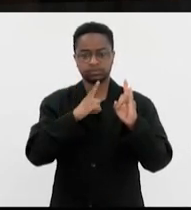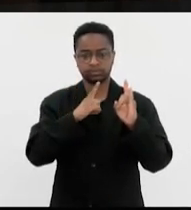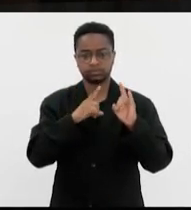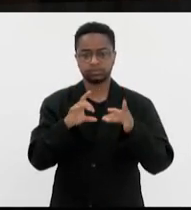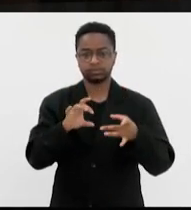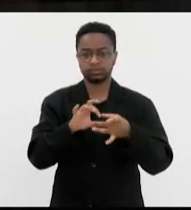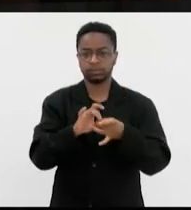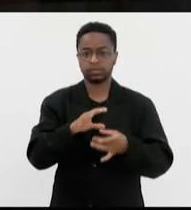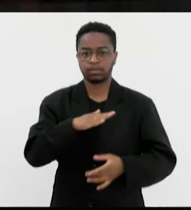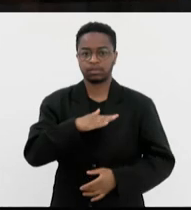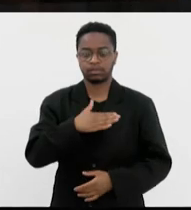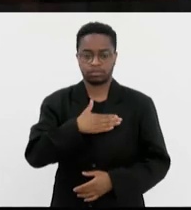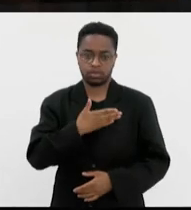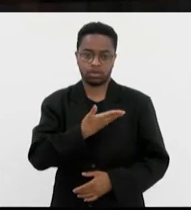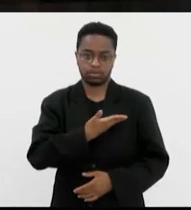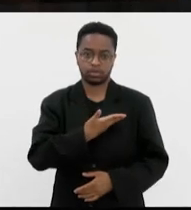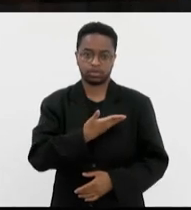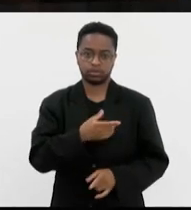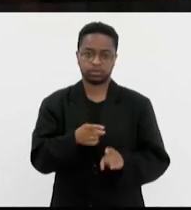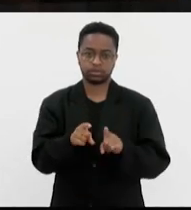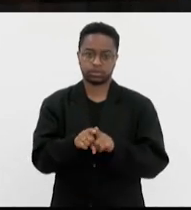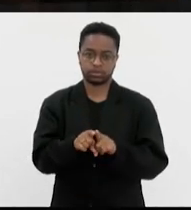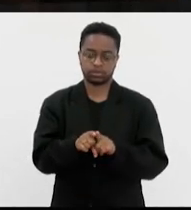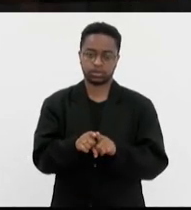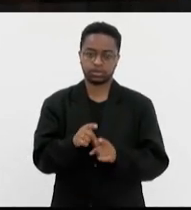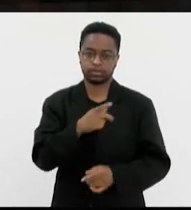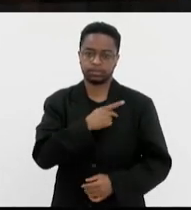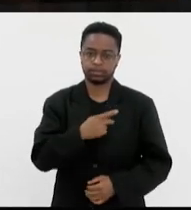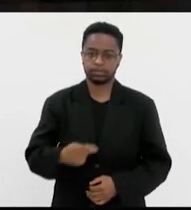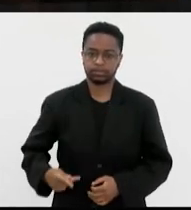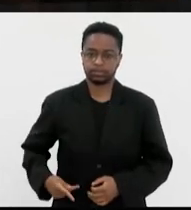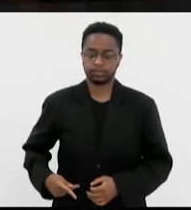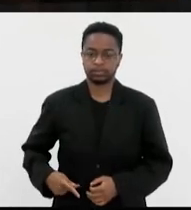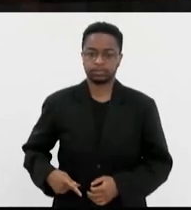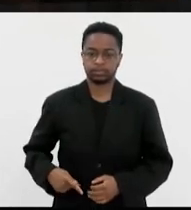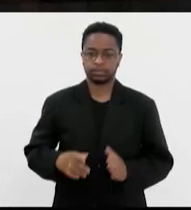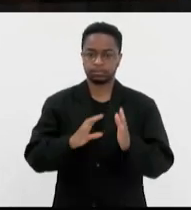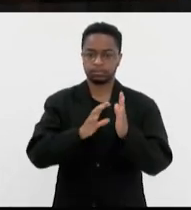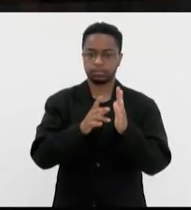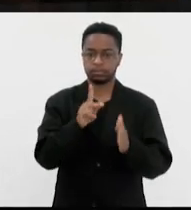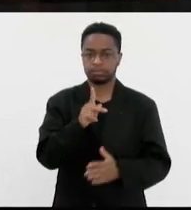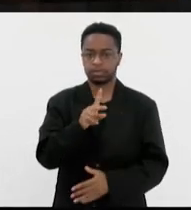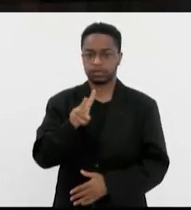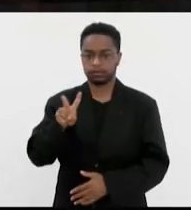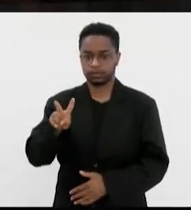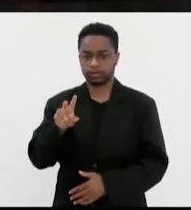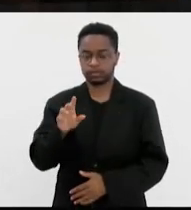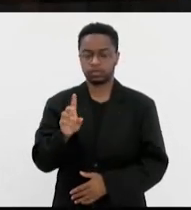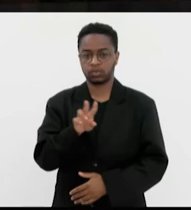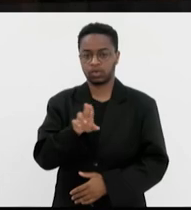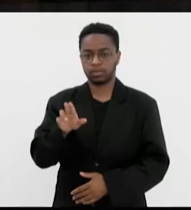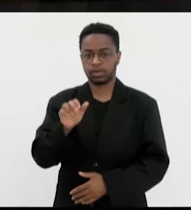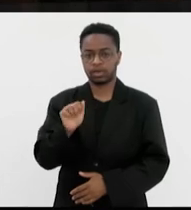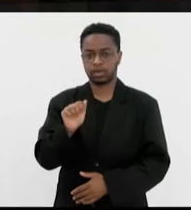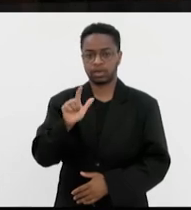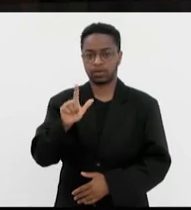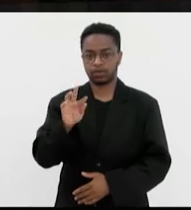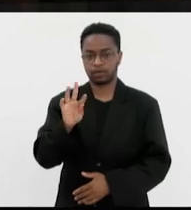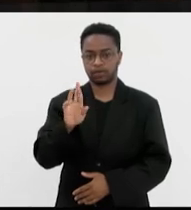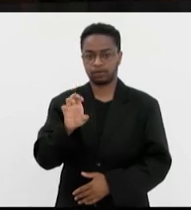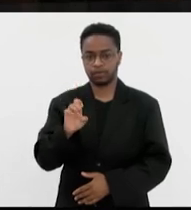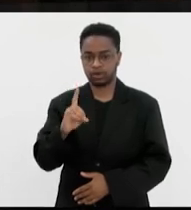meu companheiro também, que era o presidente do PV, Alfredo Sirkis. Era ali num daqueles